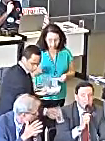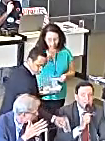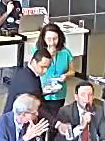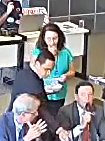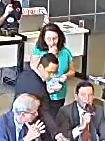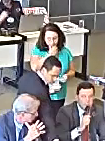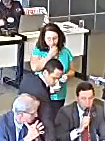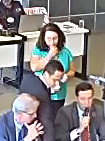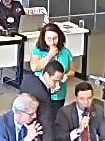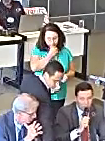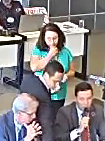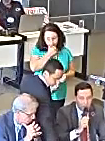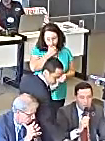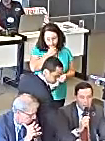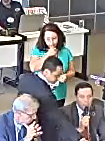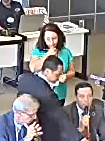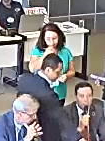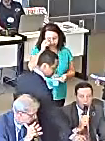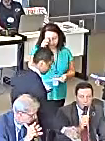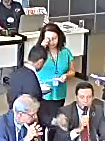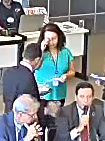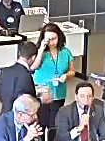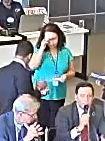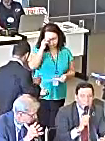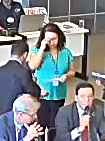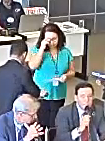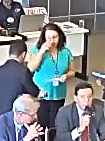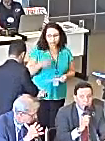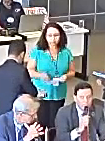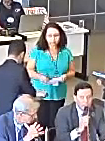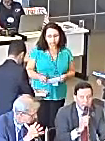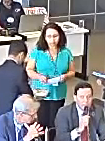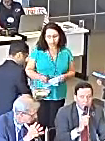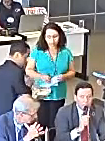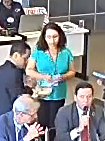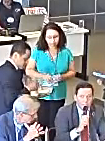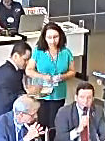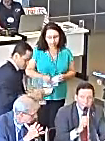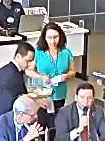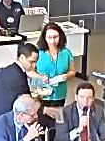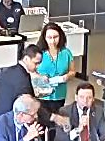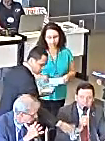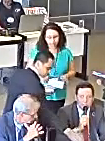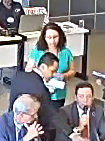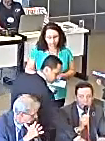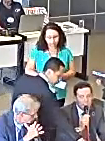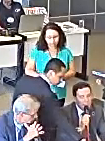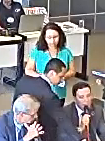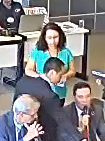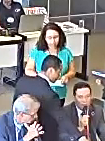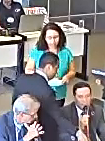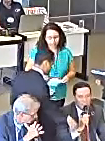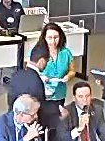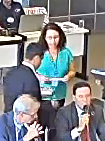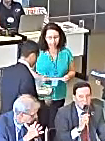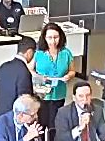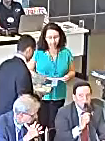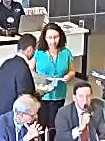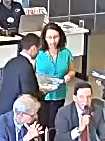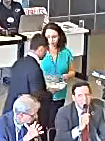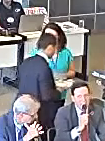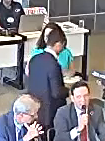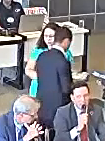presidentes das empresas também para que a gente possa sensibilizar eh as empresas que eu acho que